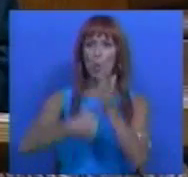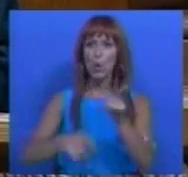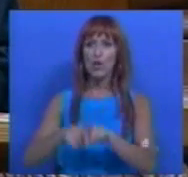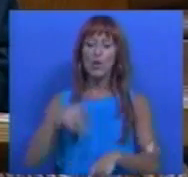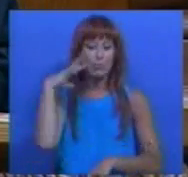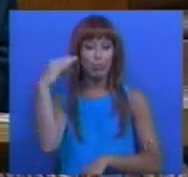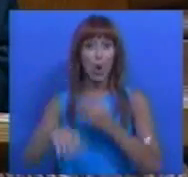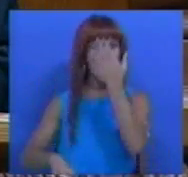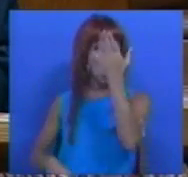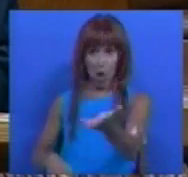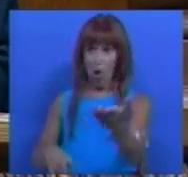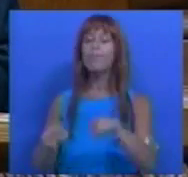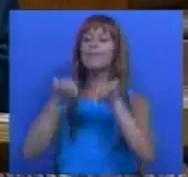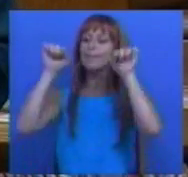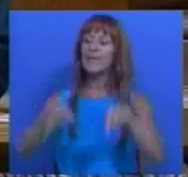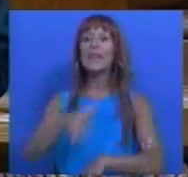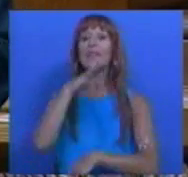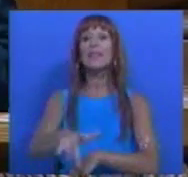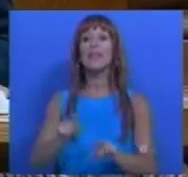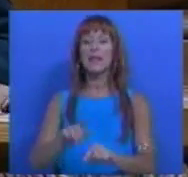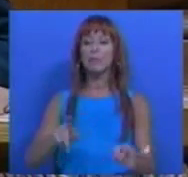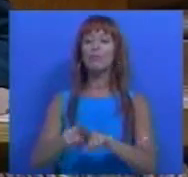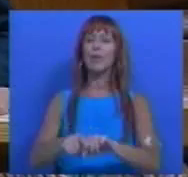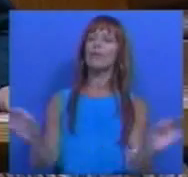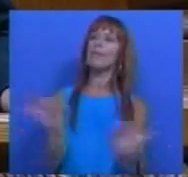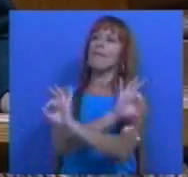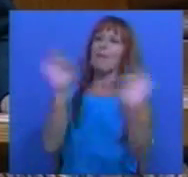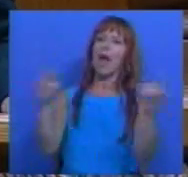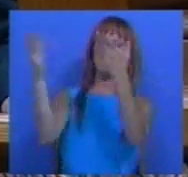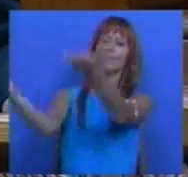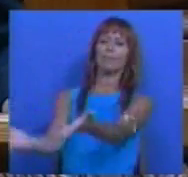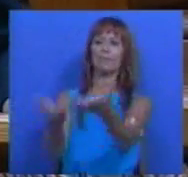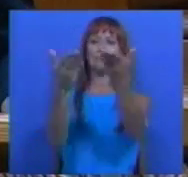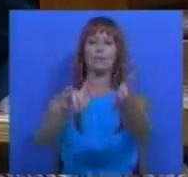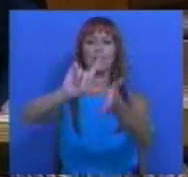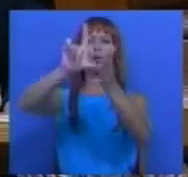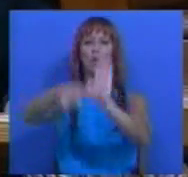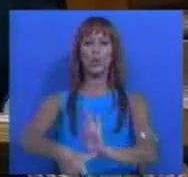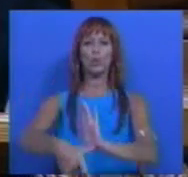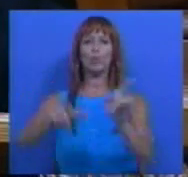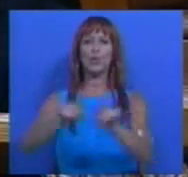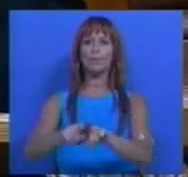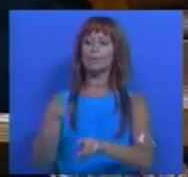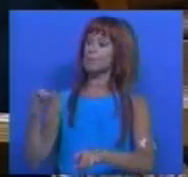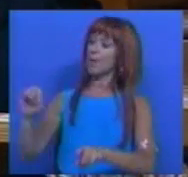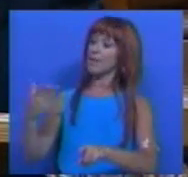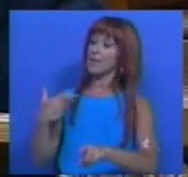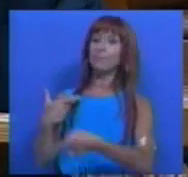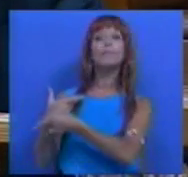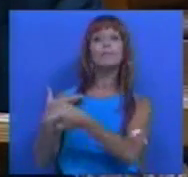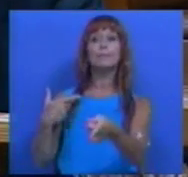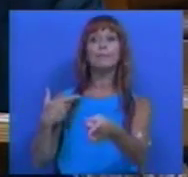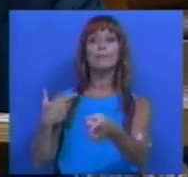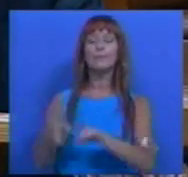constitucional ordinária e foi anunciada com fanfarra a apresentação de um projeto pelo Partido Social